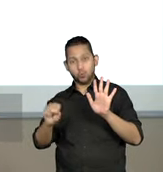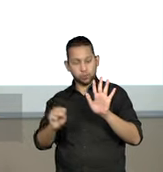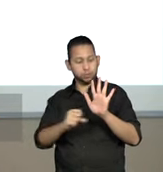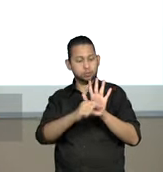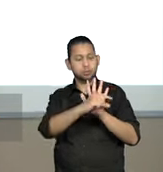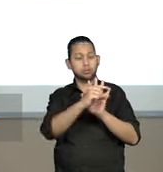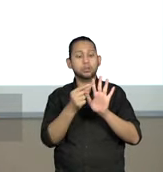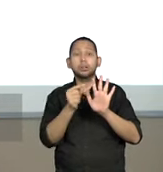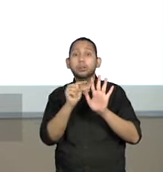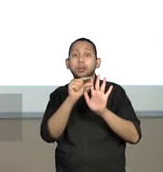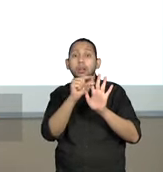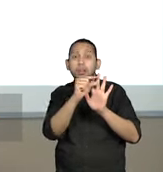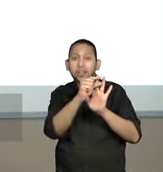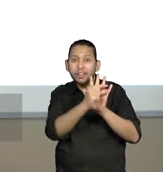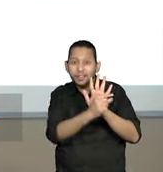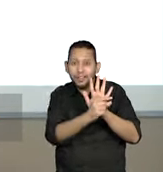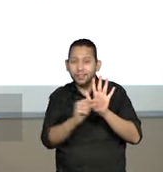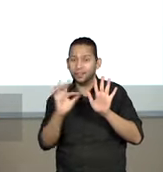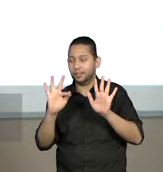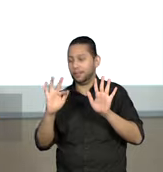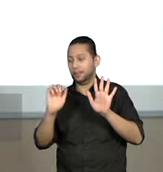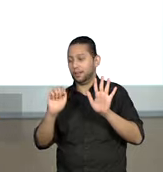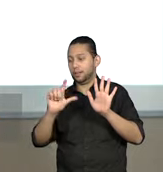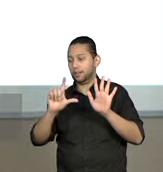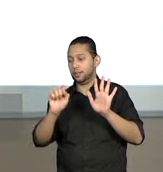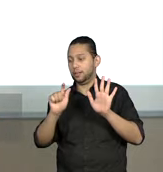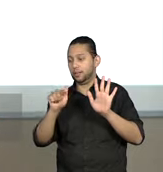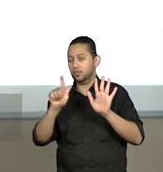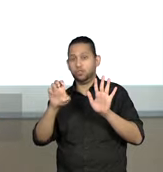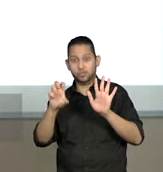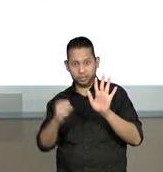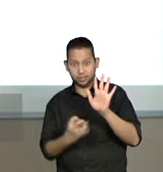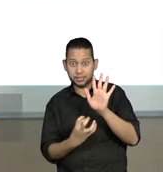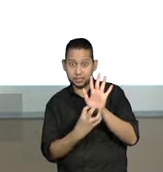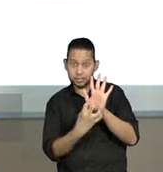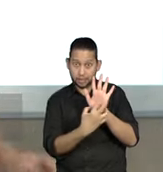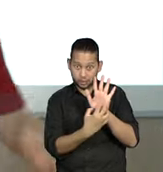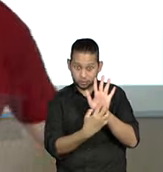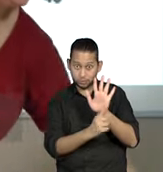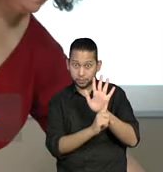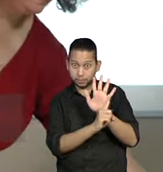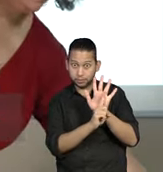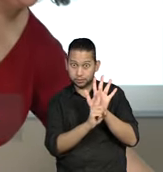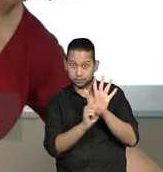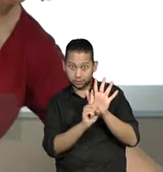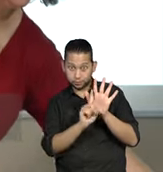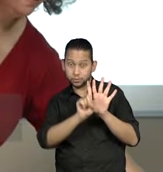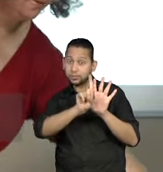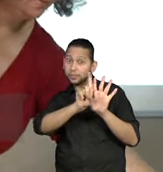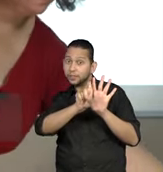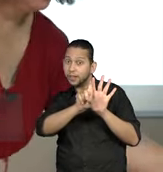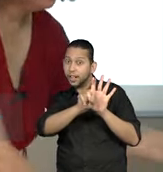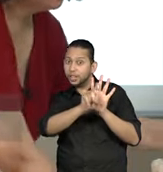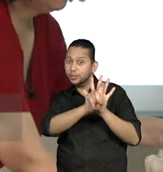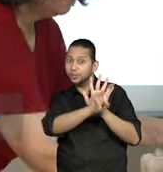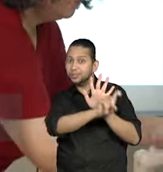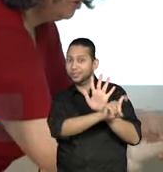de movimento na nossa mão. E nos pés,